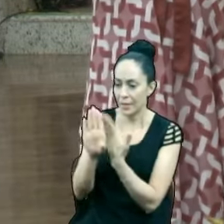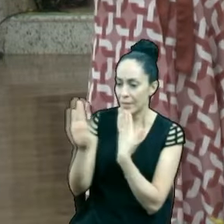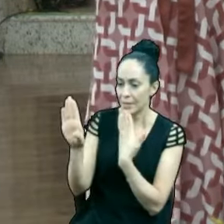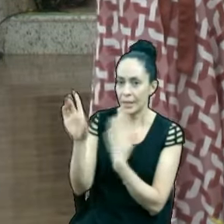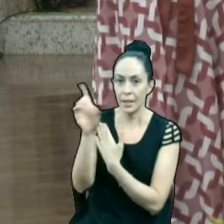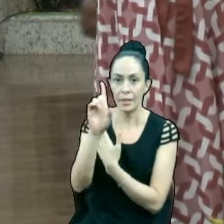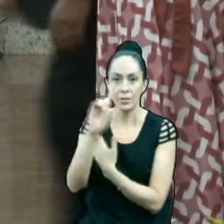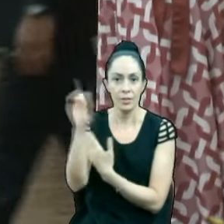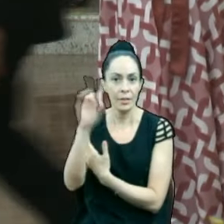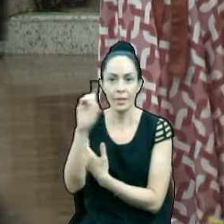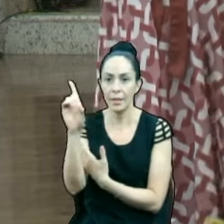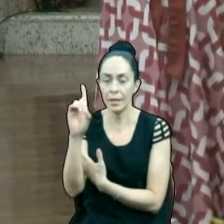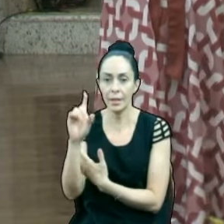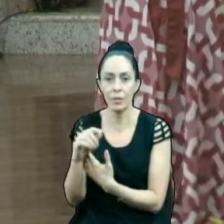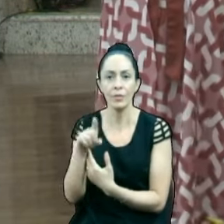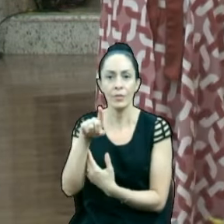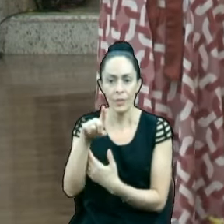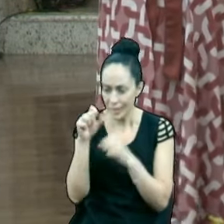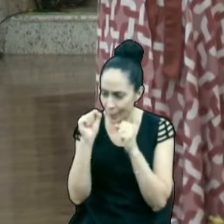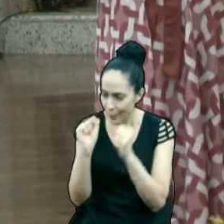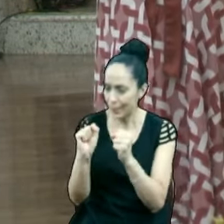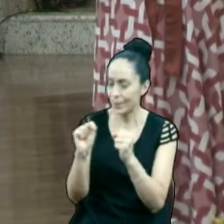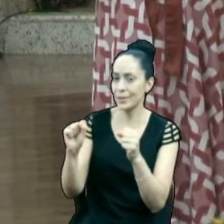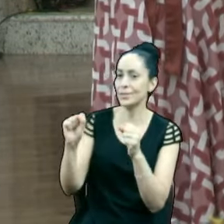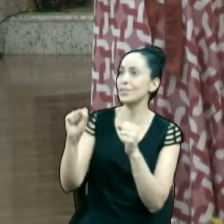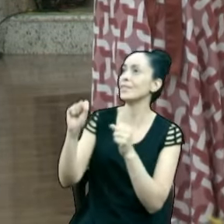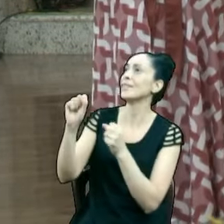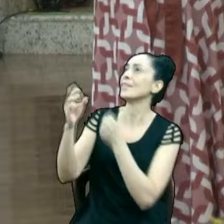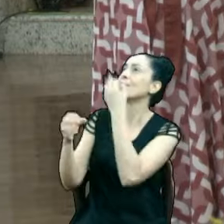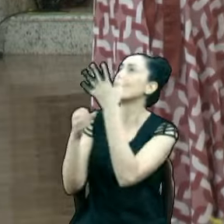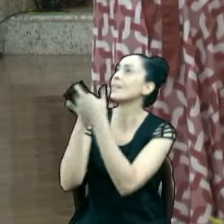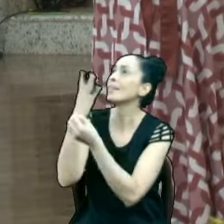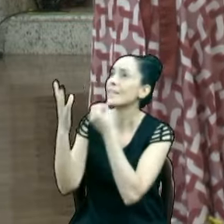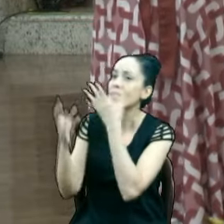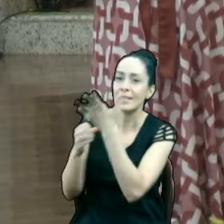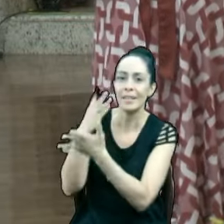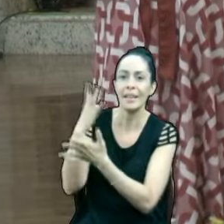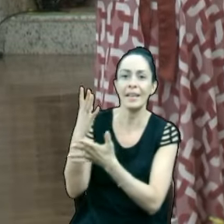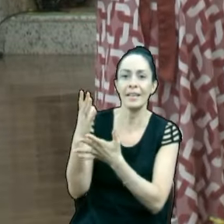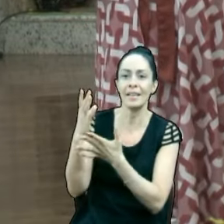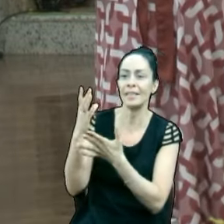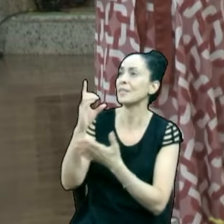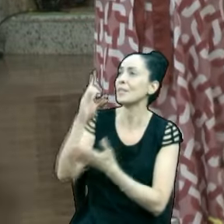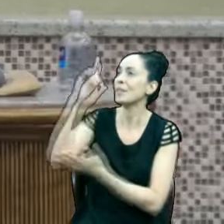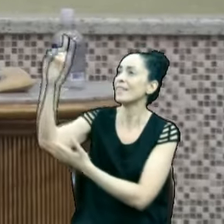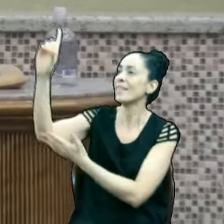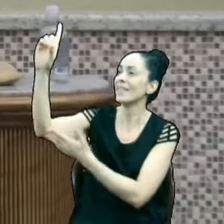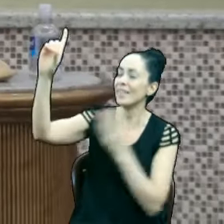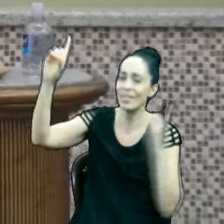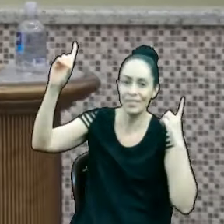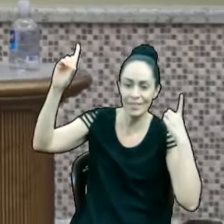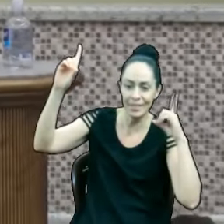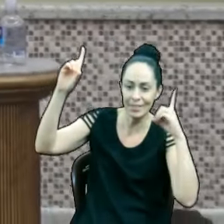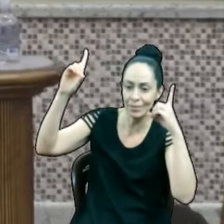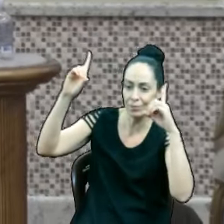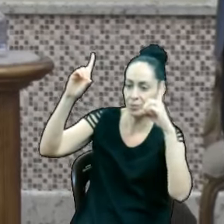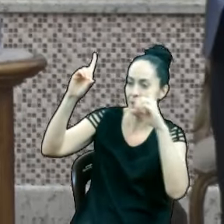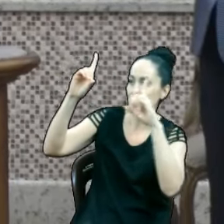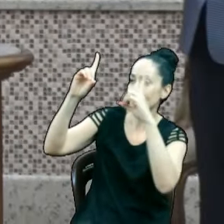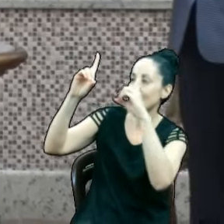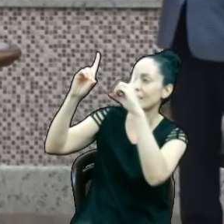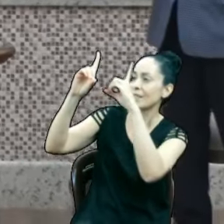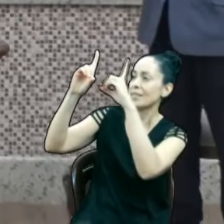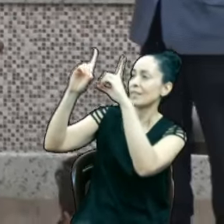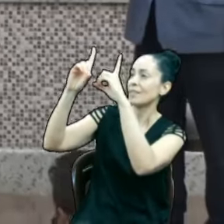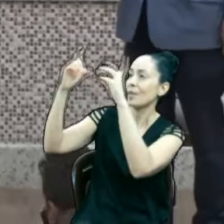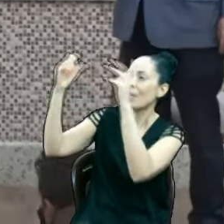mais nenhum momento para você avançar um pouco mais caminhe na direção de Deus na visão que Deus está dando para você boa